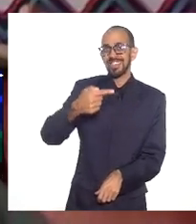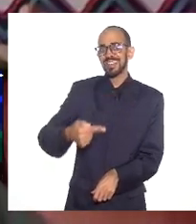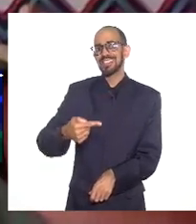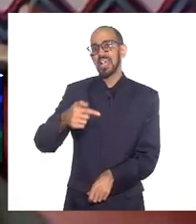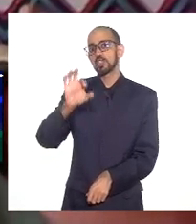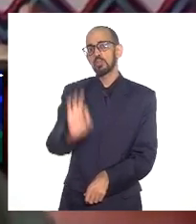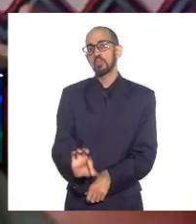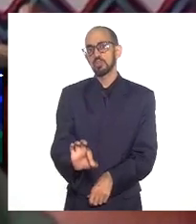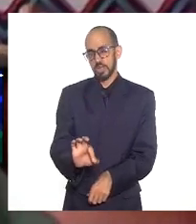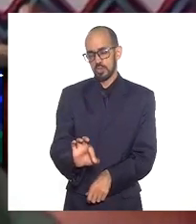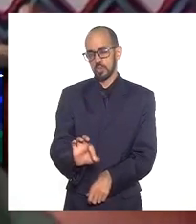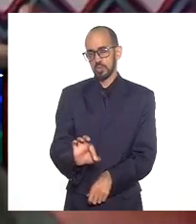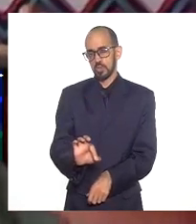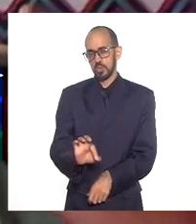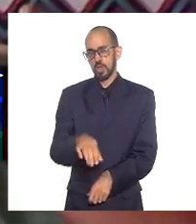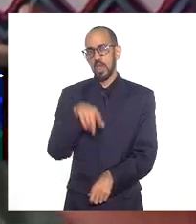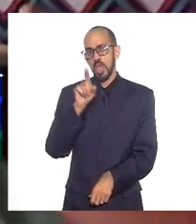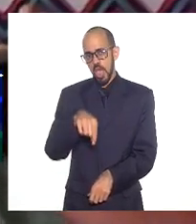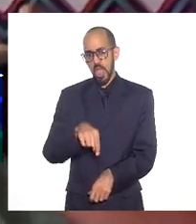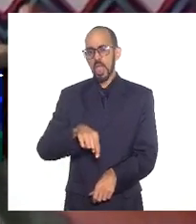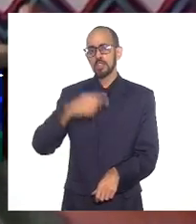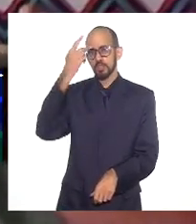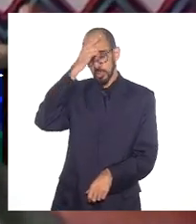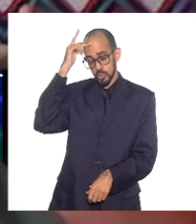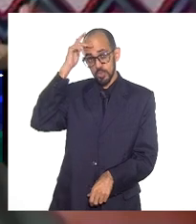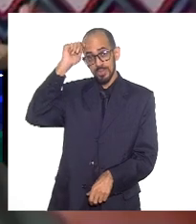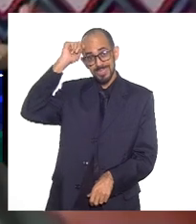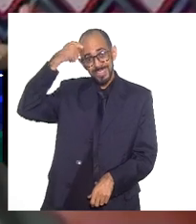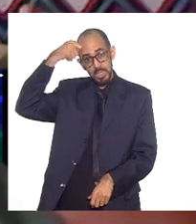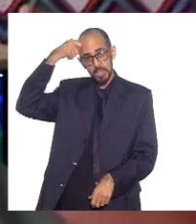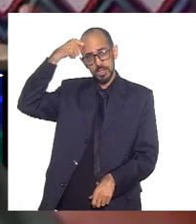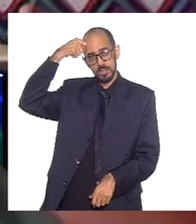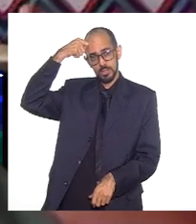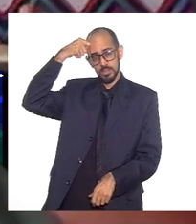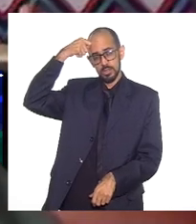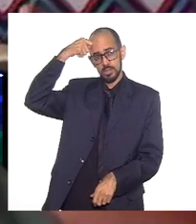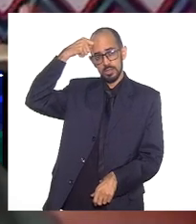77%, mais de 77%, são de pessoas negras.